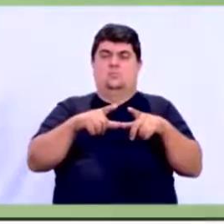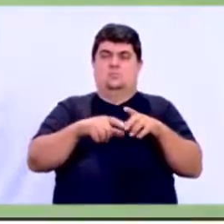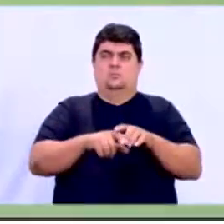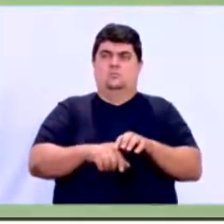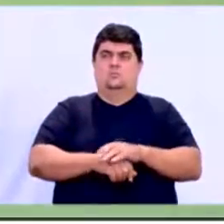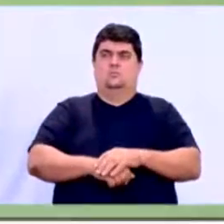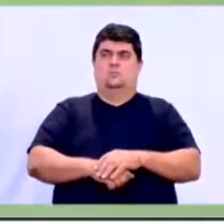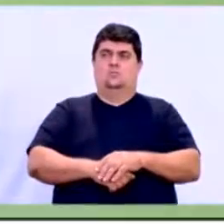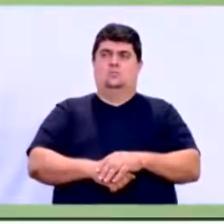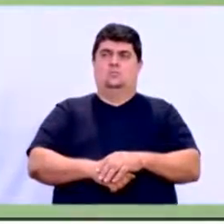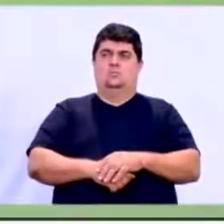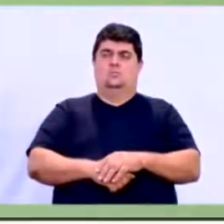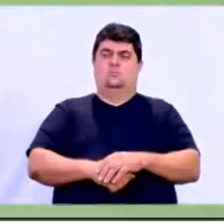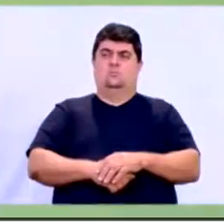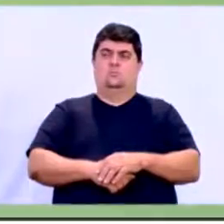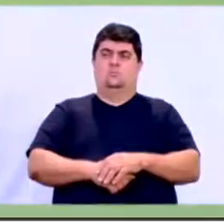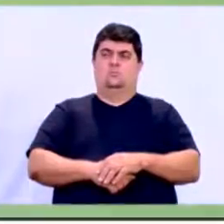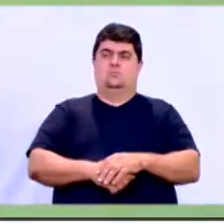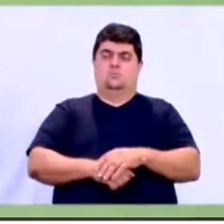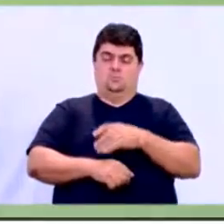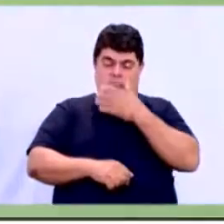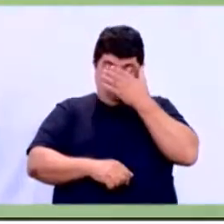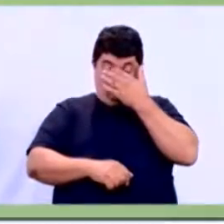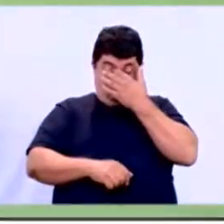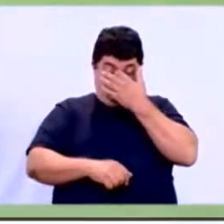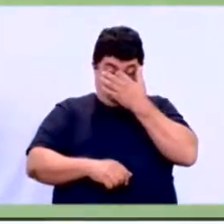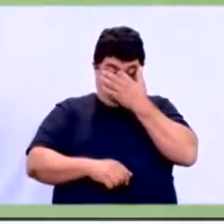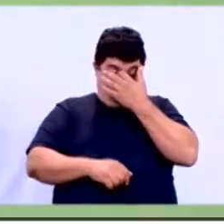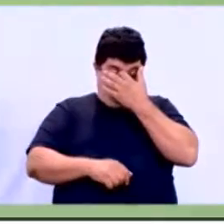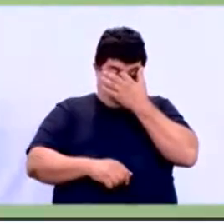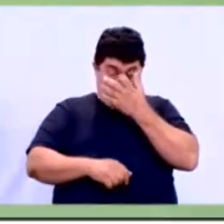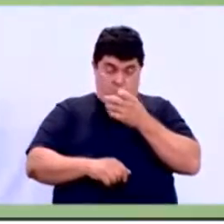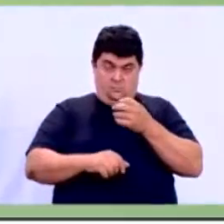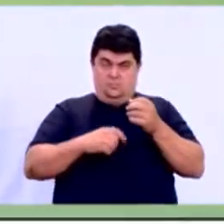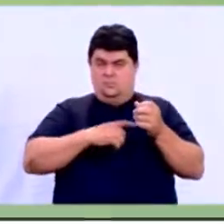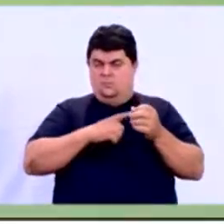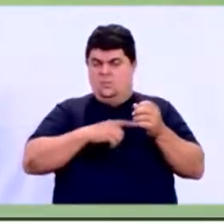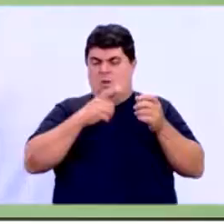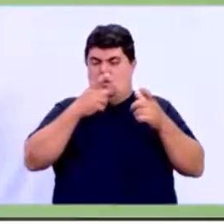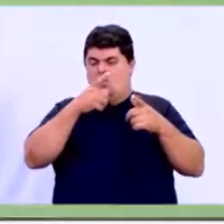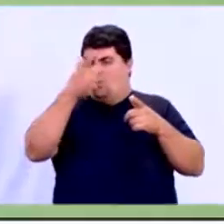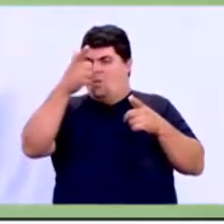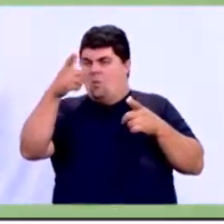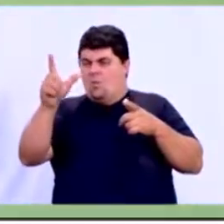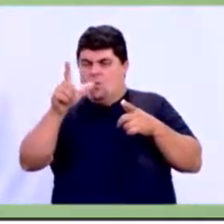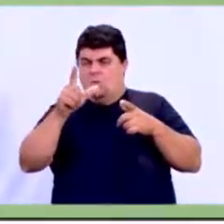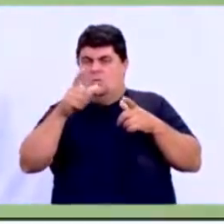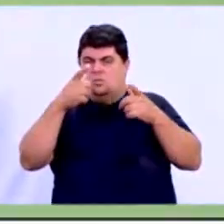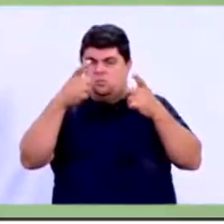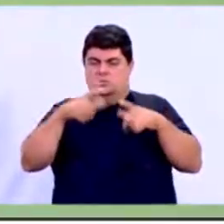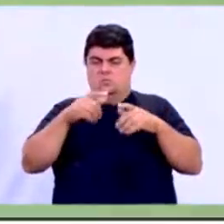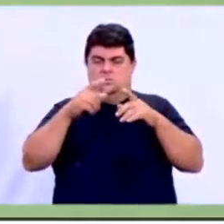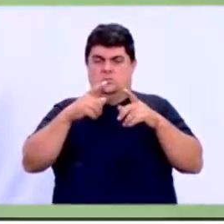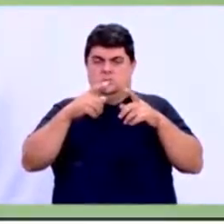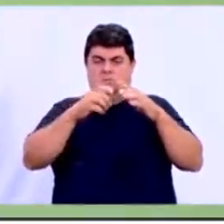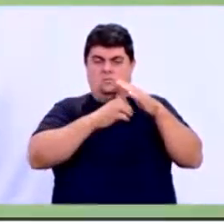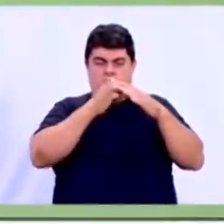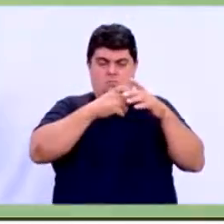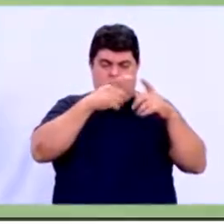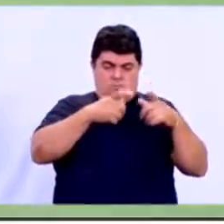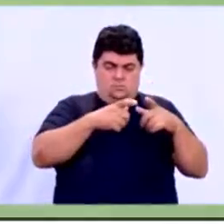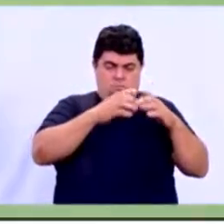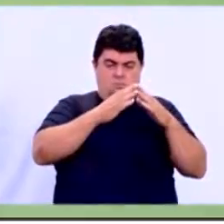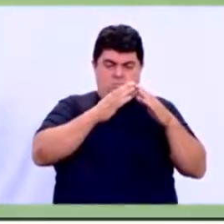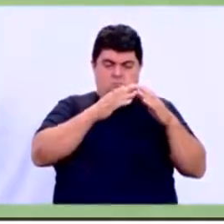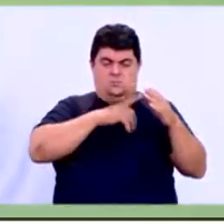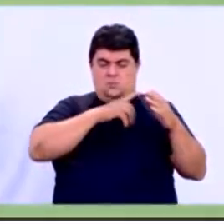Vamos voltar aqui. Ao ambiente externo, né? É o que está fora da empresa e que pode interferir.